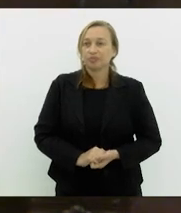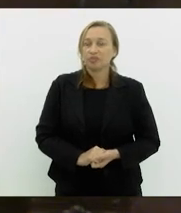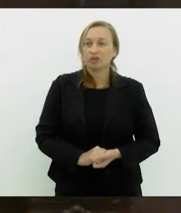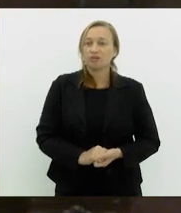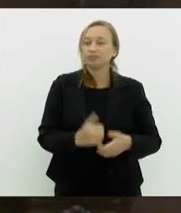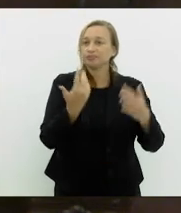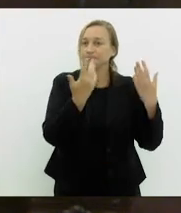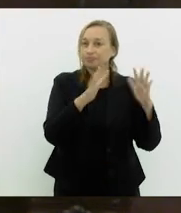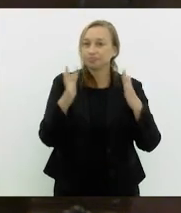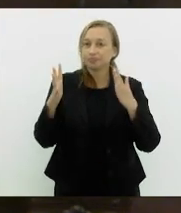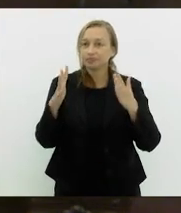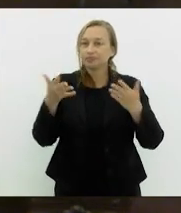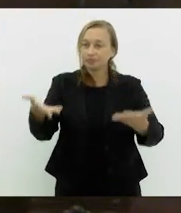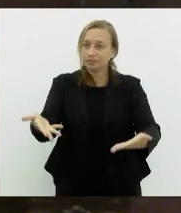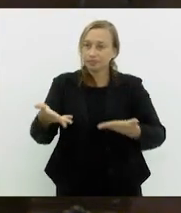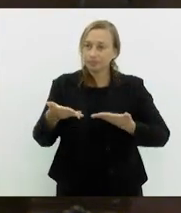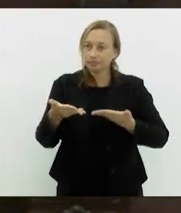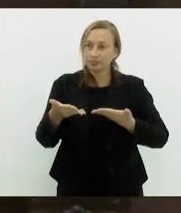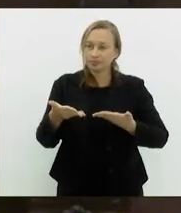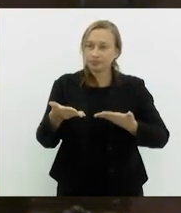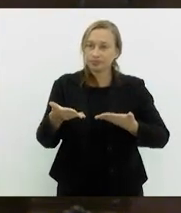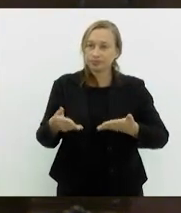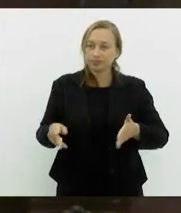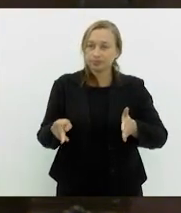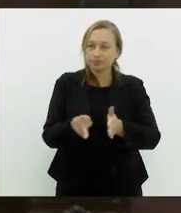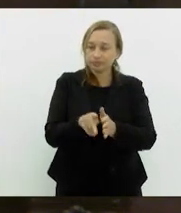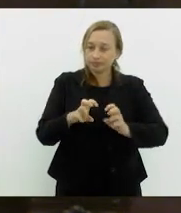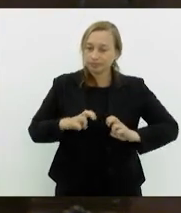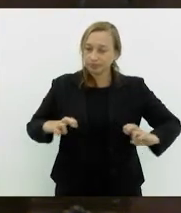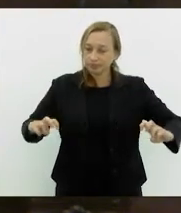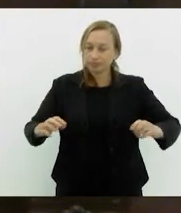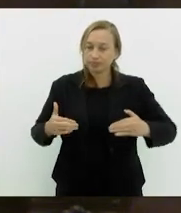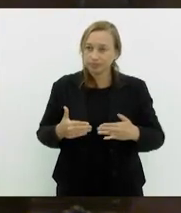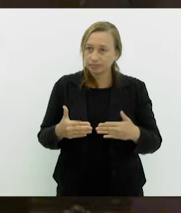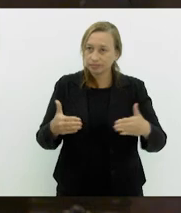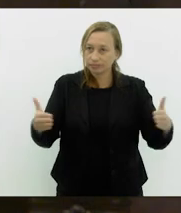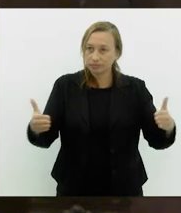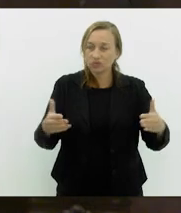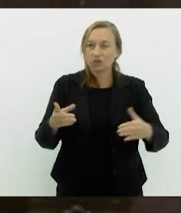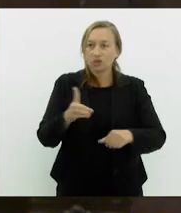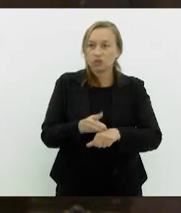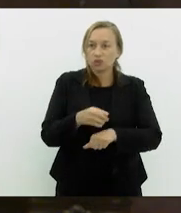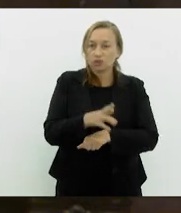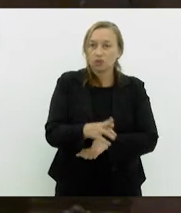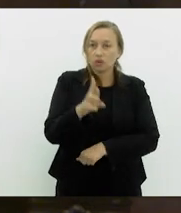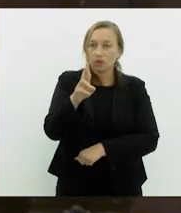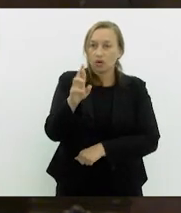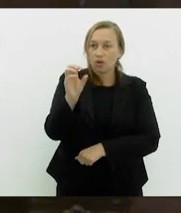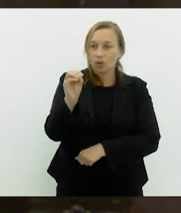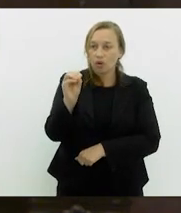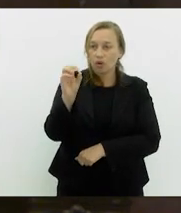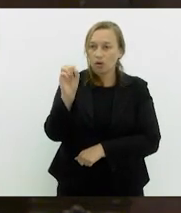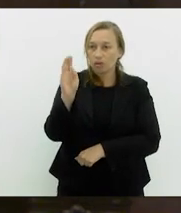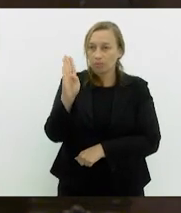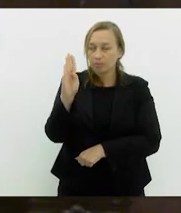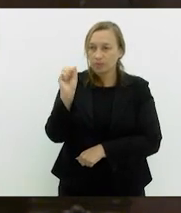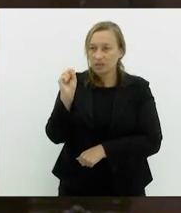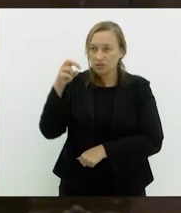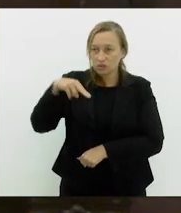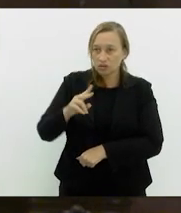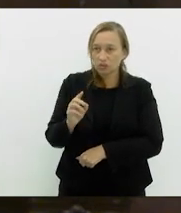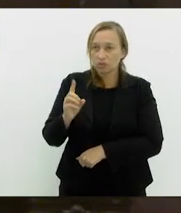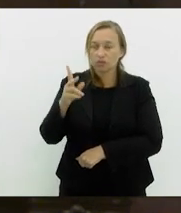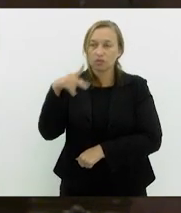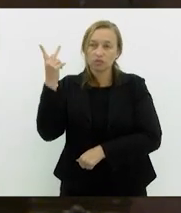Saudamos e convidamos para fazer parte da mesa da abertura o doutor Robson Maciel Tadeu de Castro, procurador-geral da